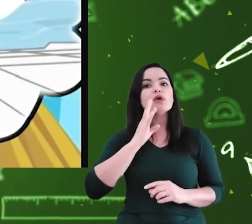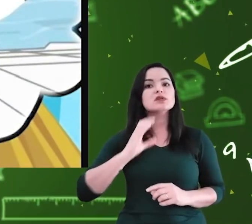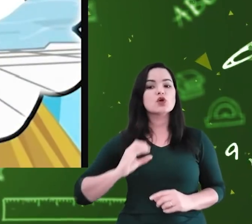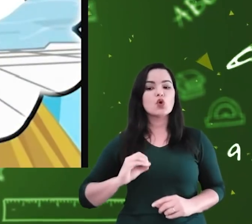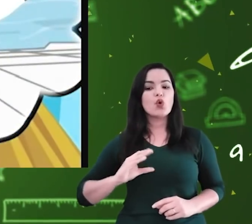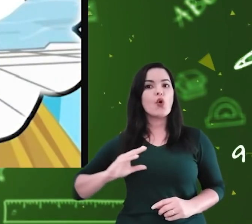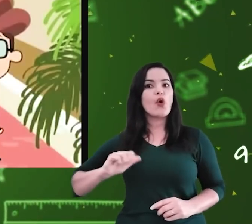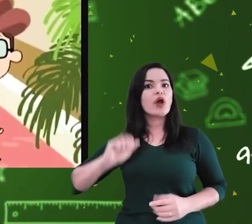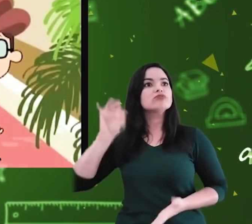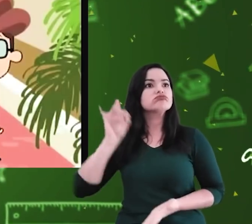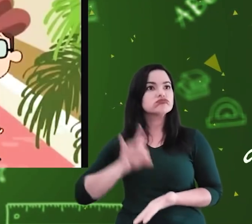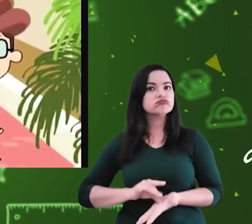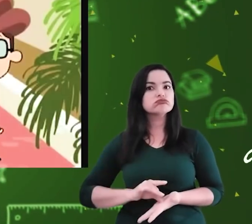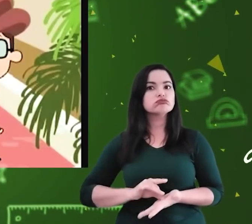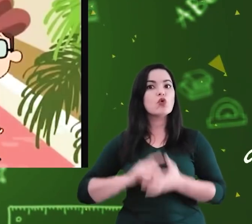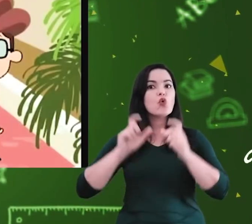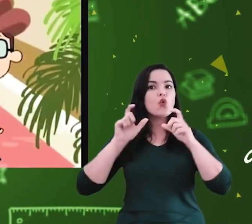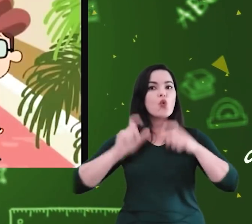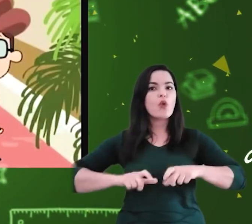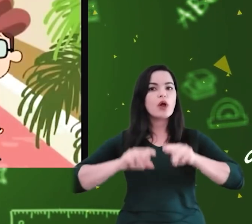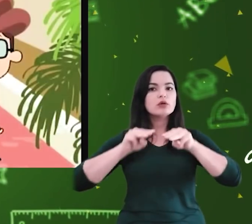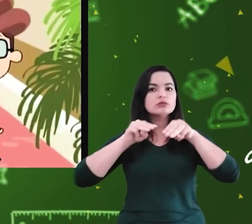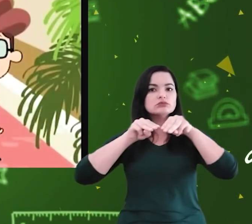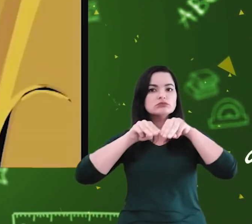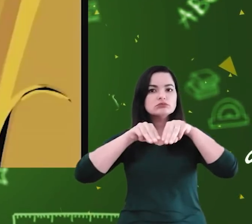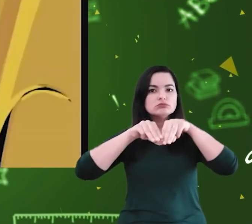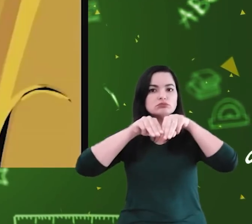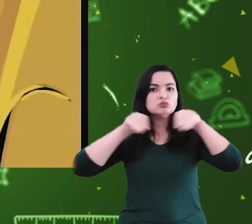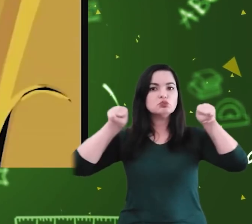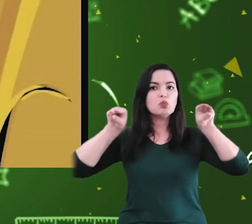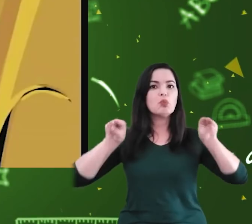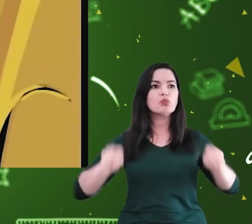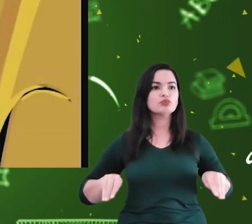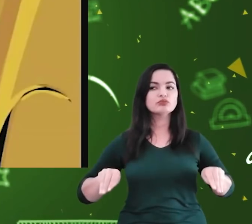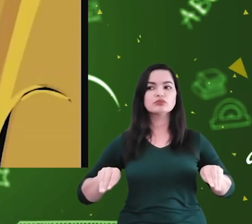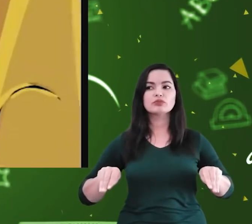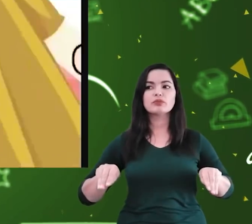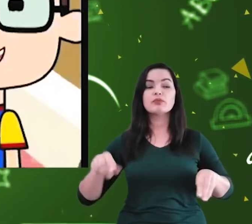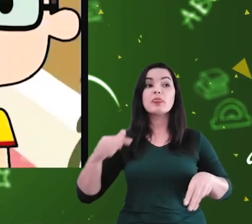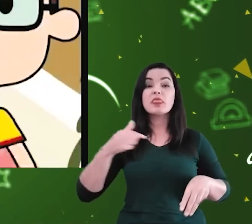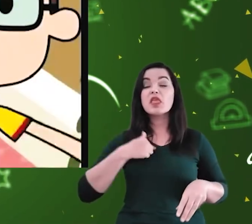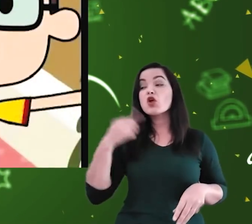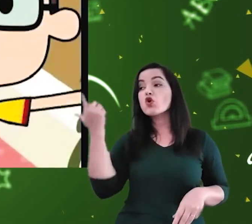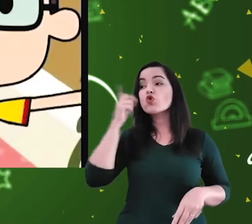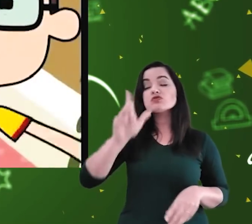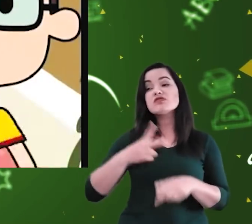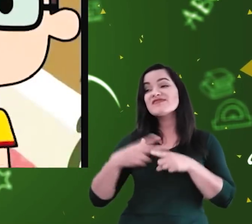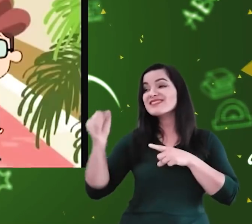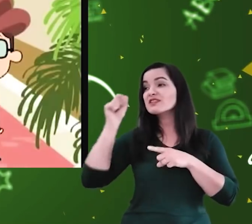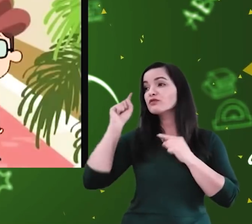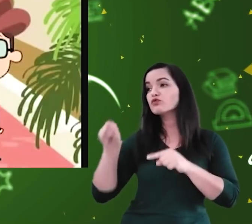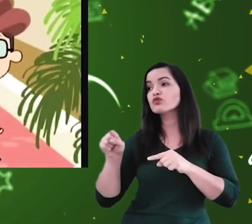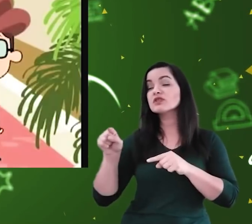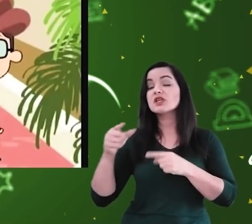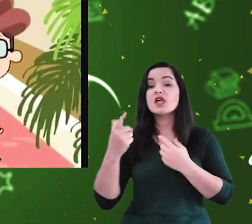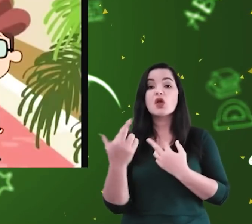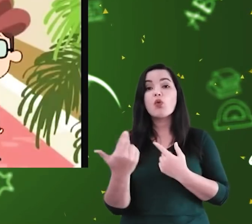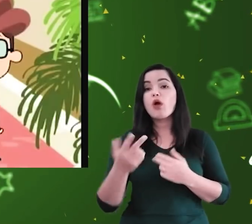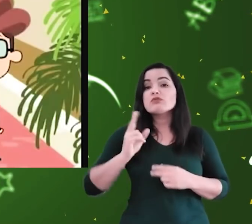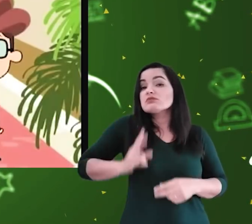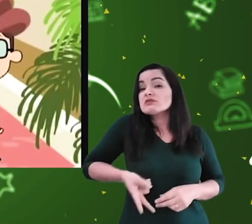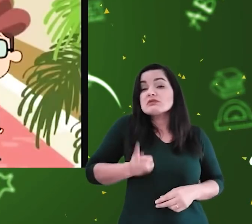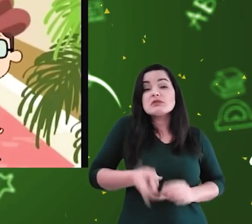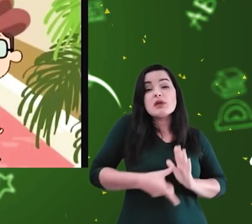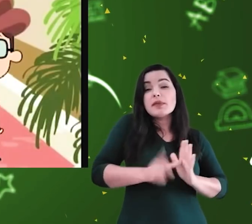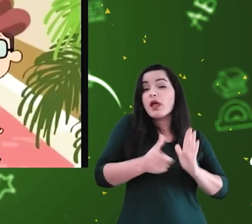verdade no museu. E eu vou ganhar de você nessa brincadeira. Que nem eu sempre ganho. Vai nada. Vou sim. Mas antes eu